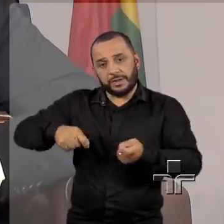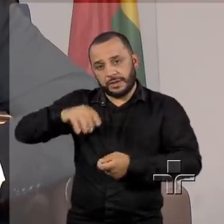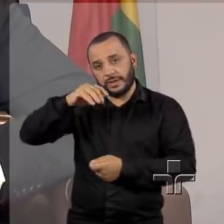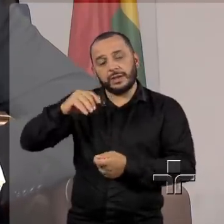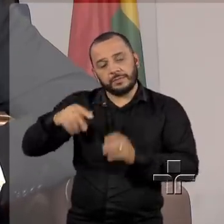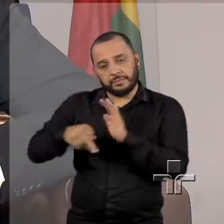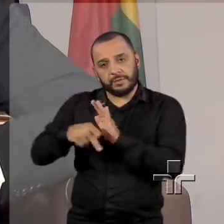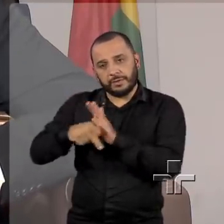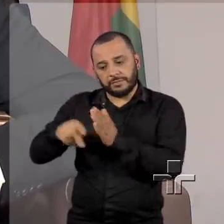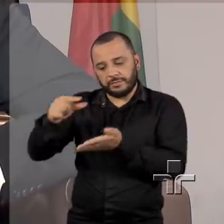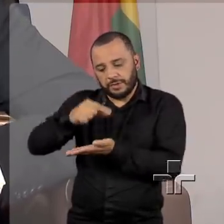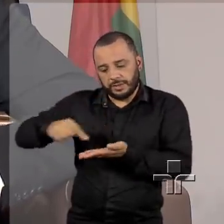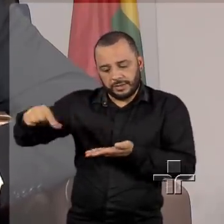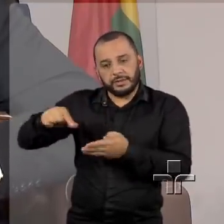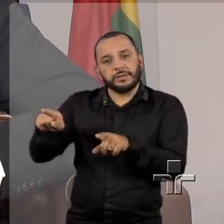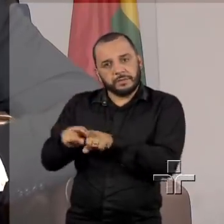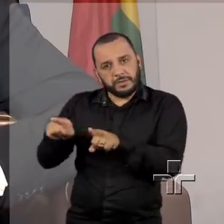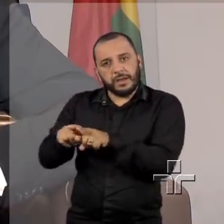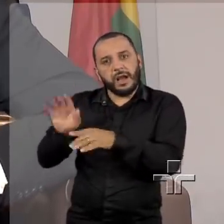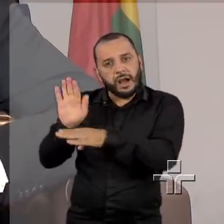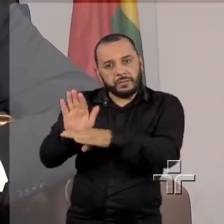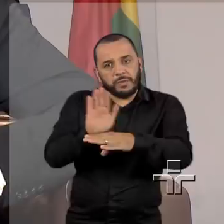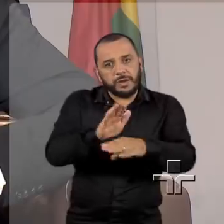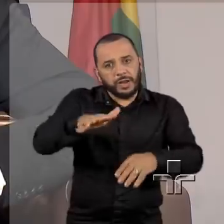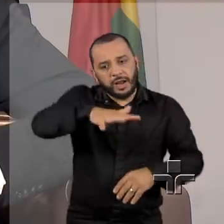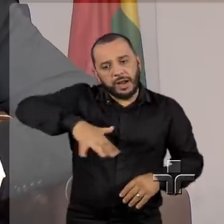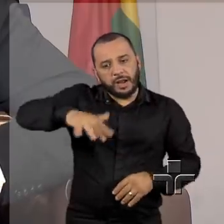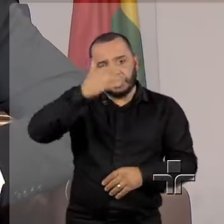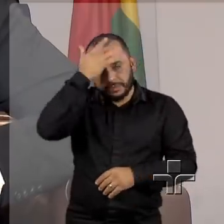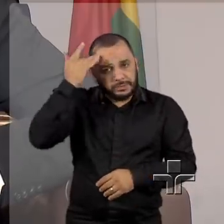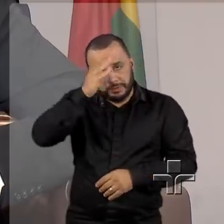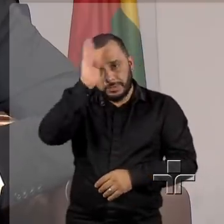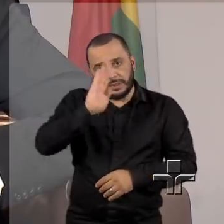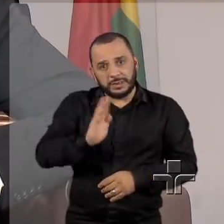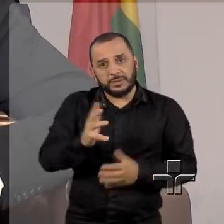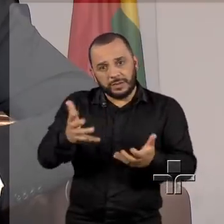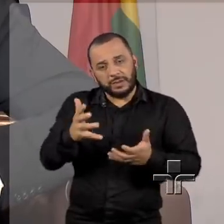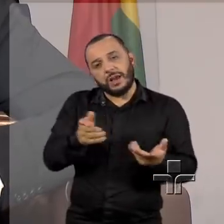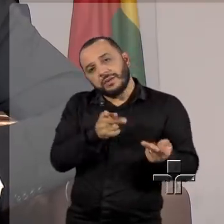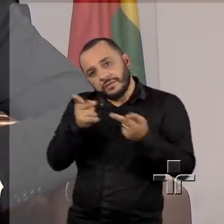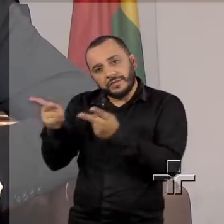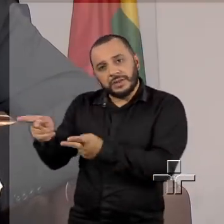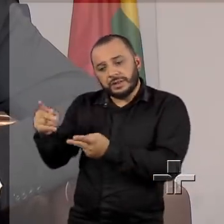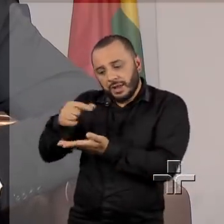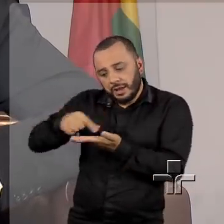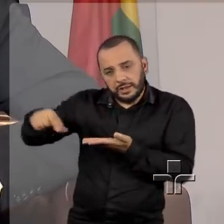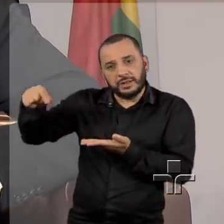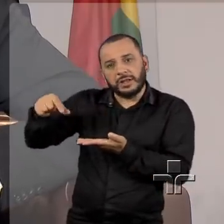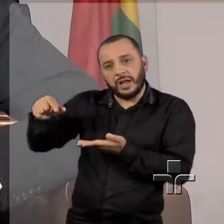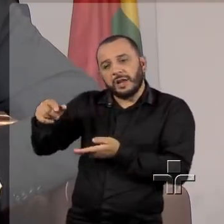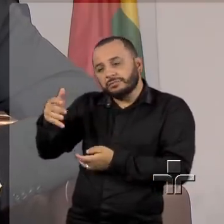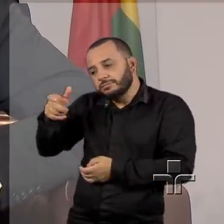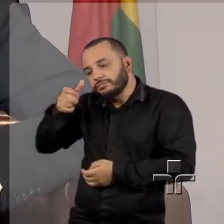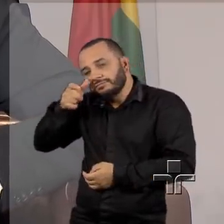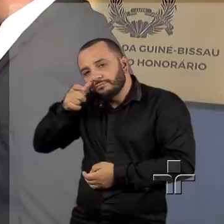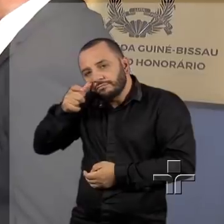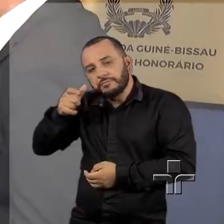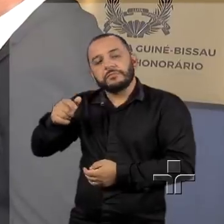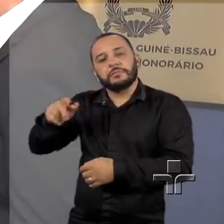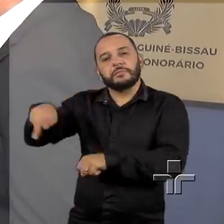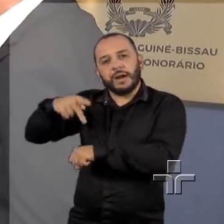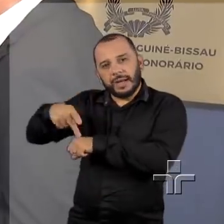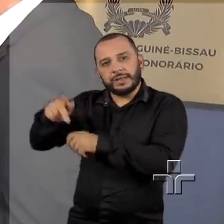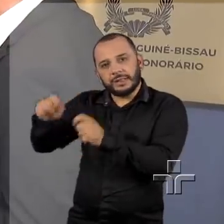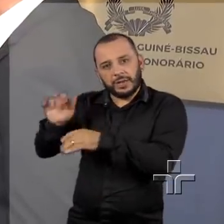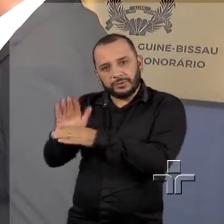ser o primeiro ponto de apoio para os brasileiros que estão a deslumbrar na Guiné-Bissau um país de futuro.